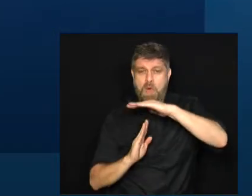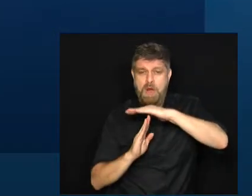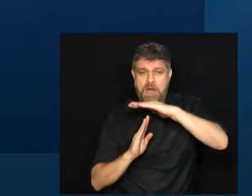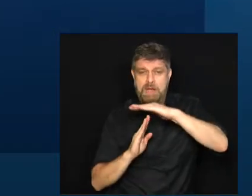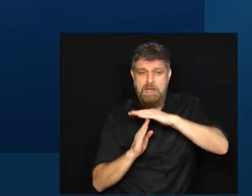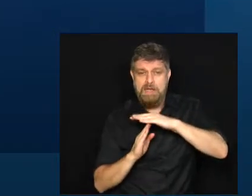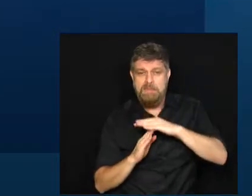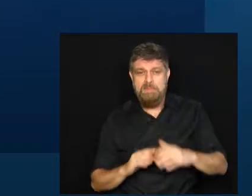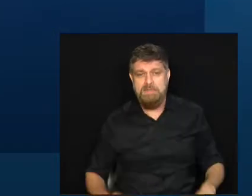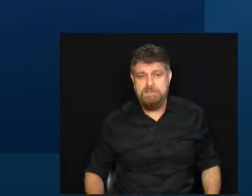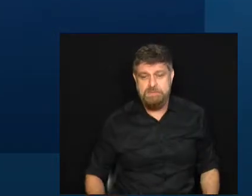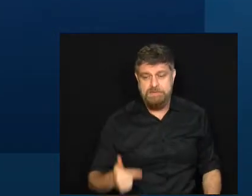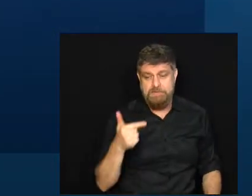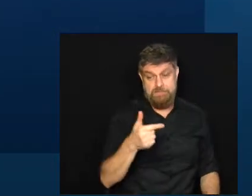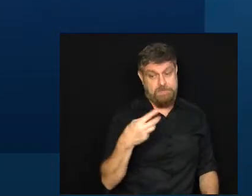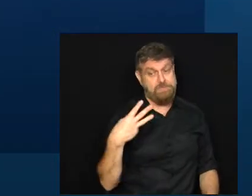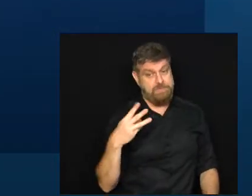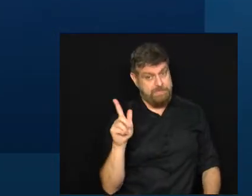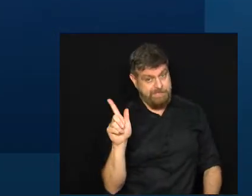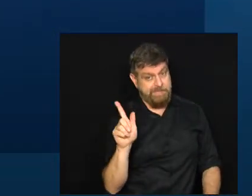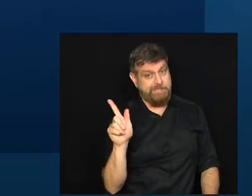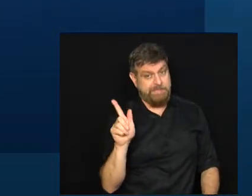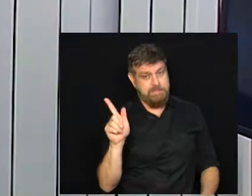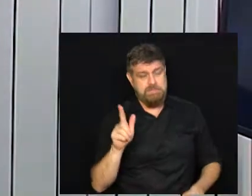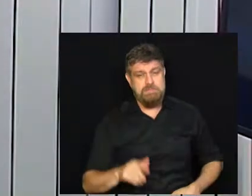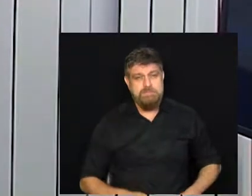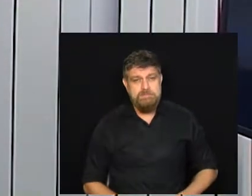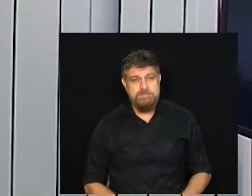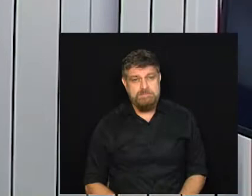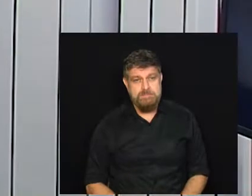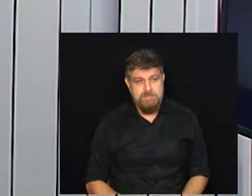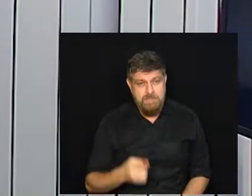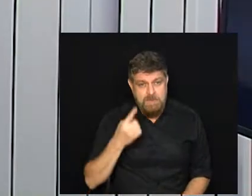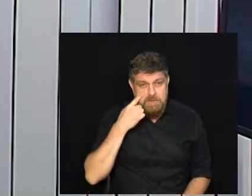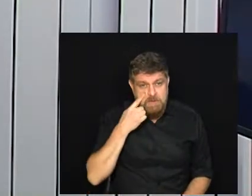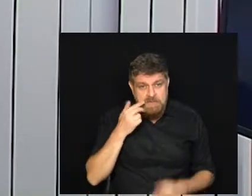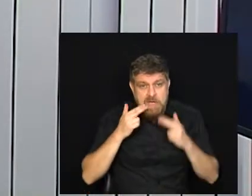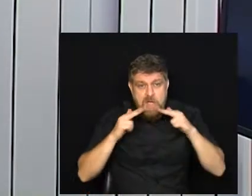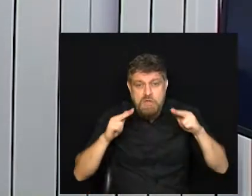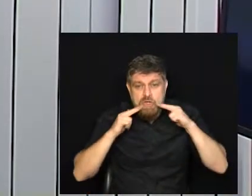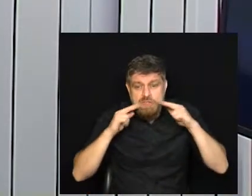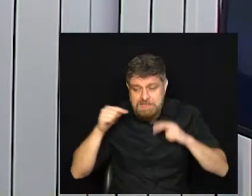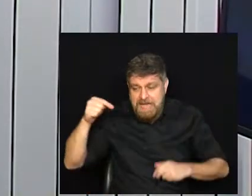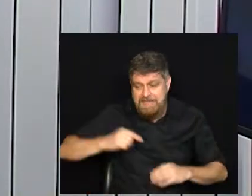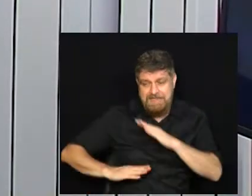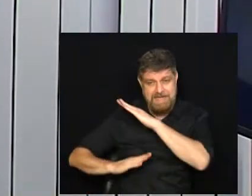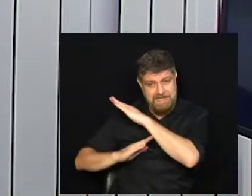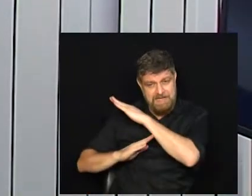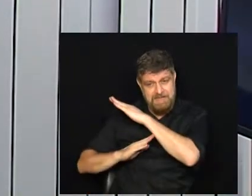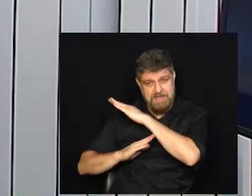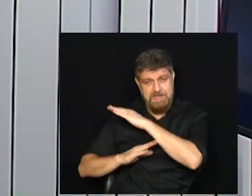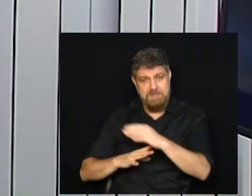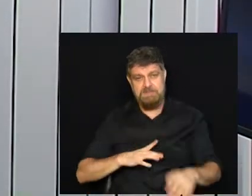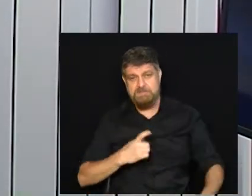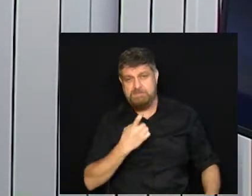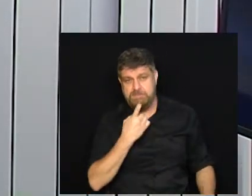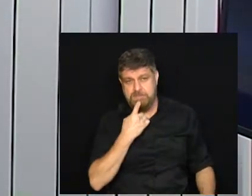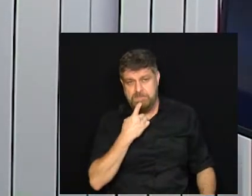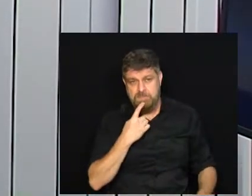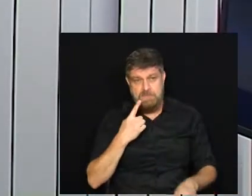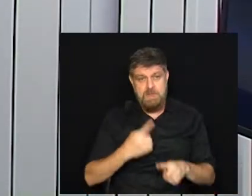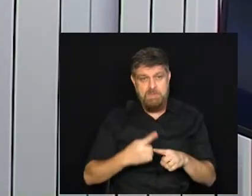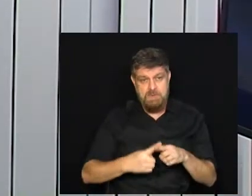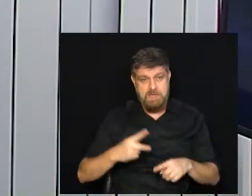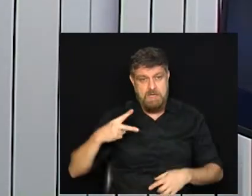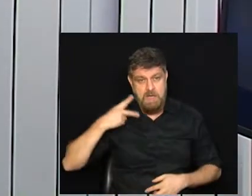não passa dos 23 graus. Hora das notícias do Legislativo aqui da Câmara de Campinas, porque o